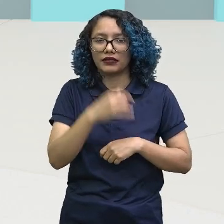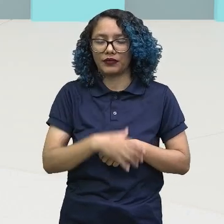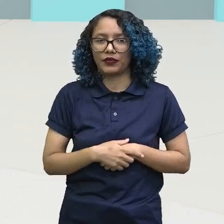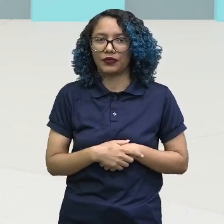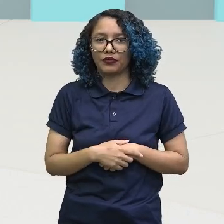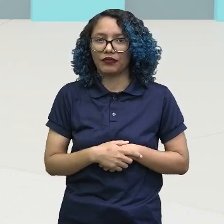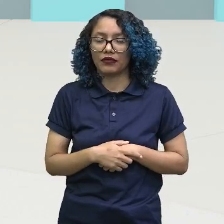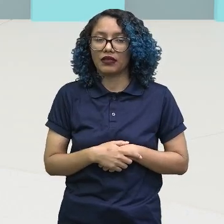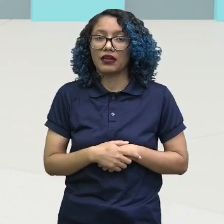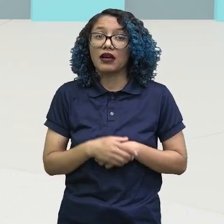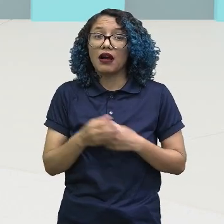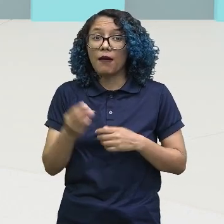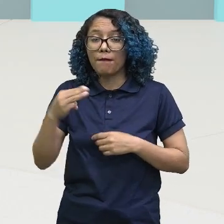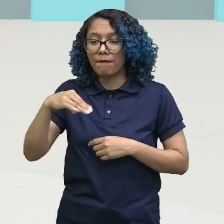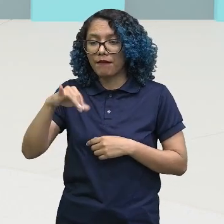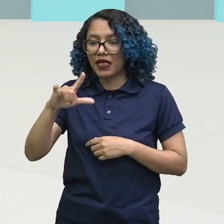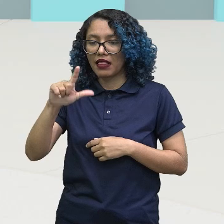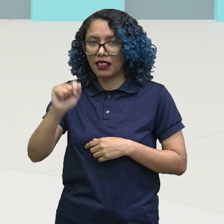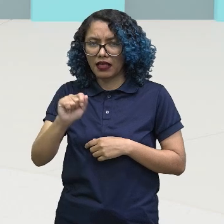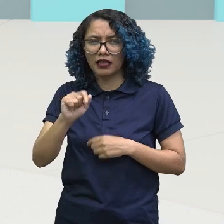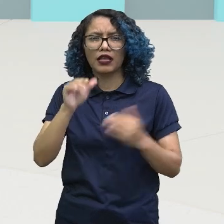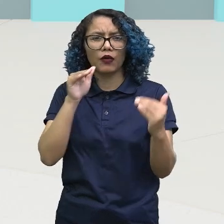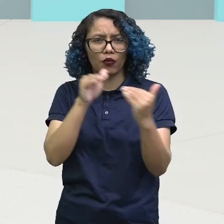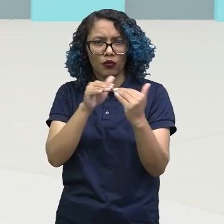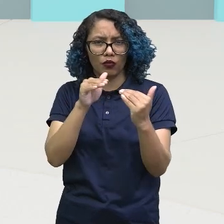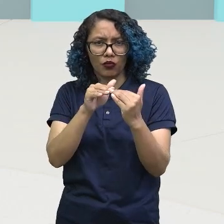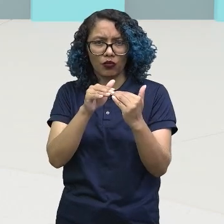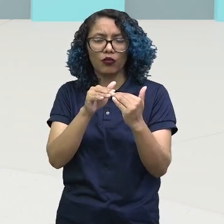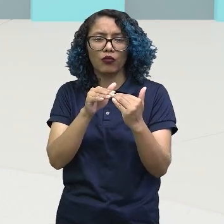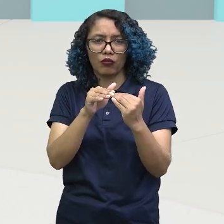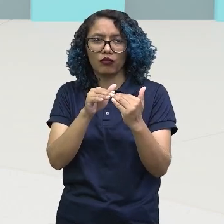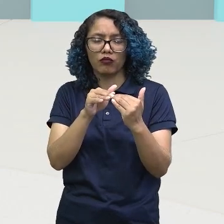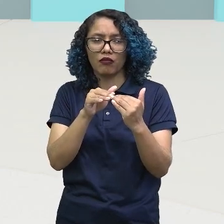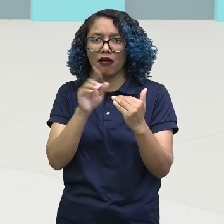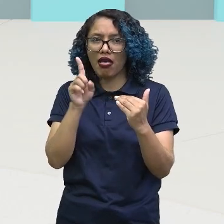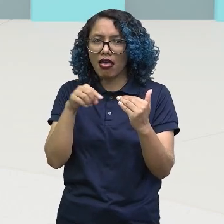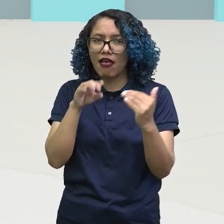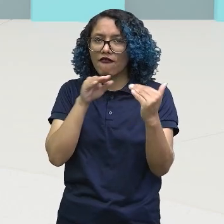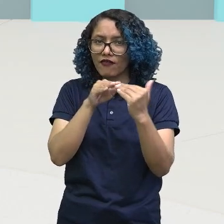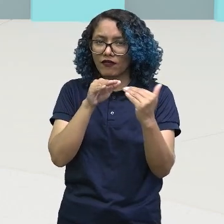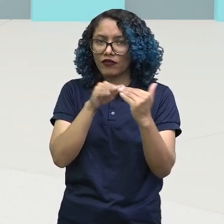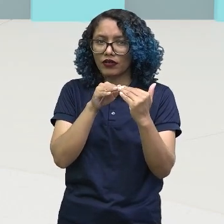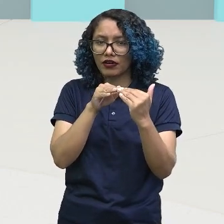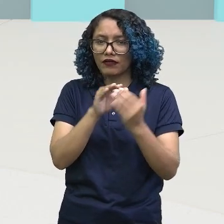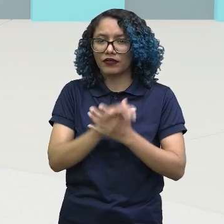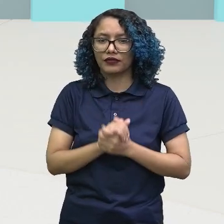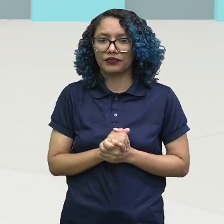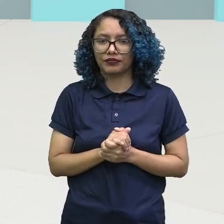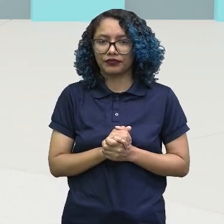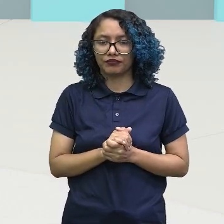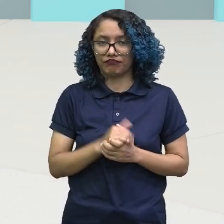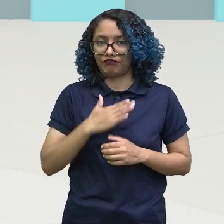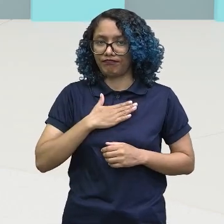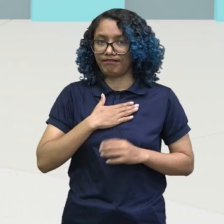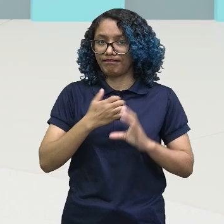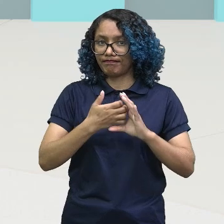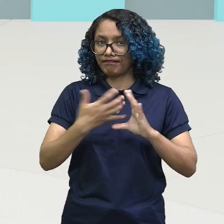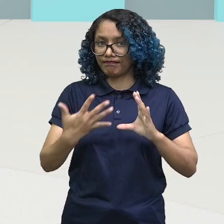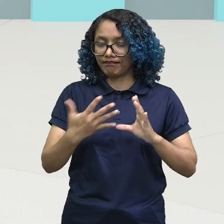é favorável. A minha característica é qual? Milena é favorável. Favorável é a minha